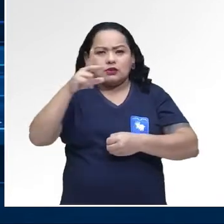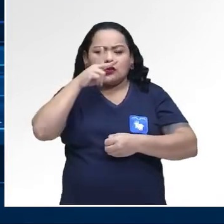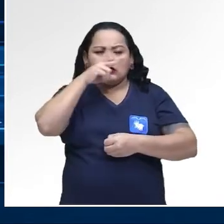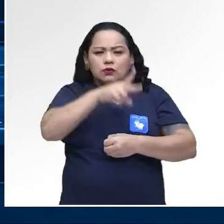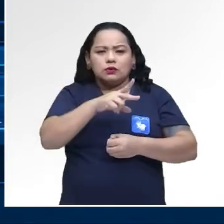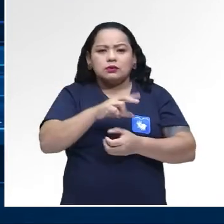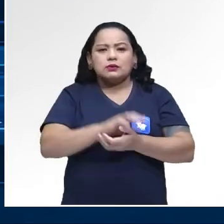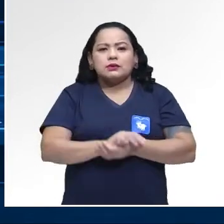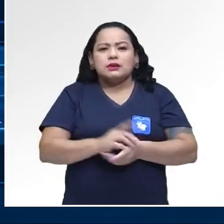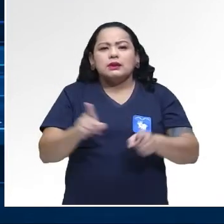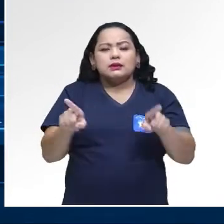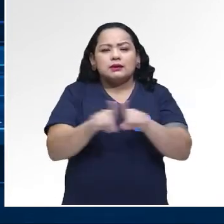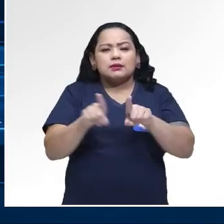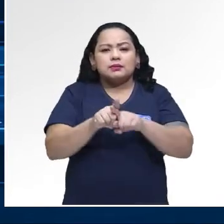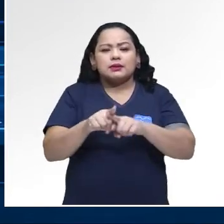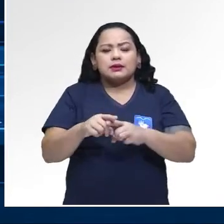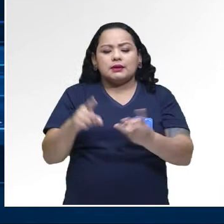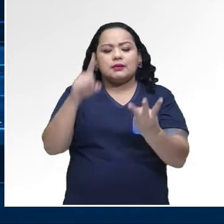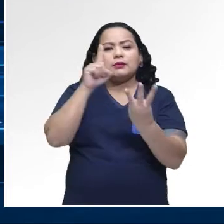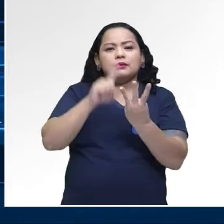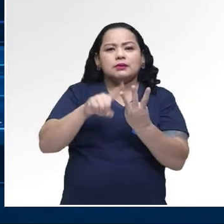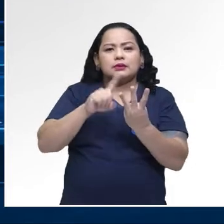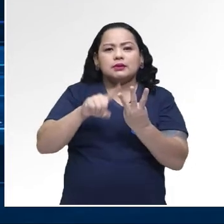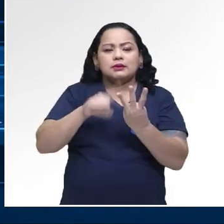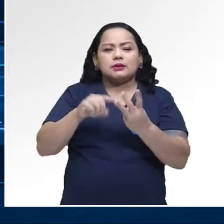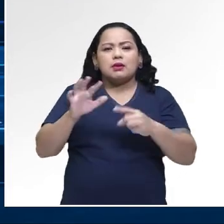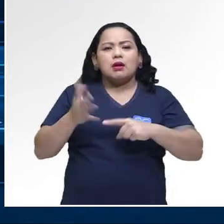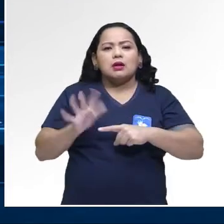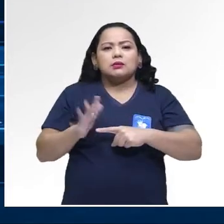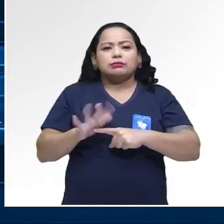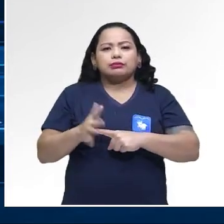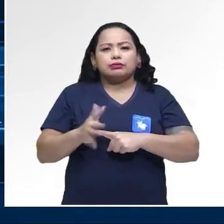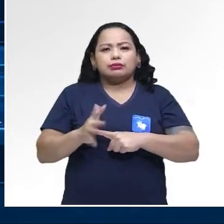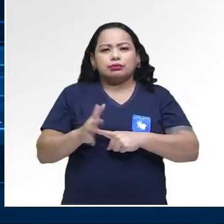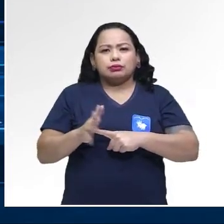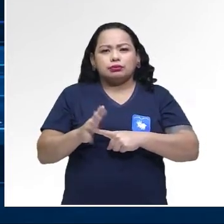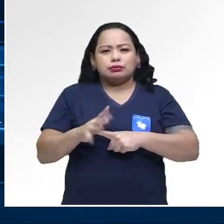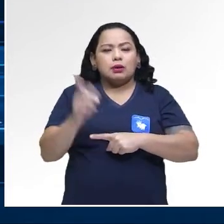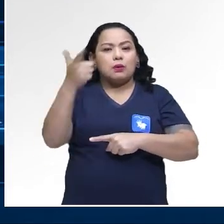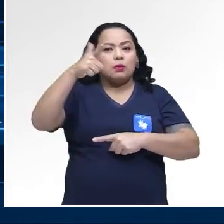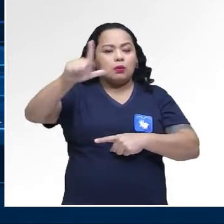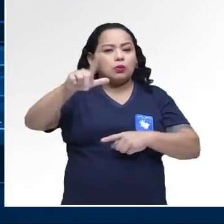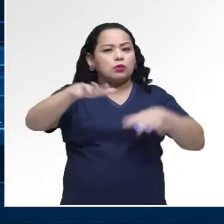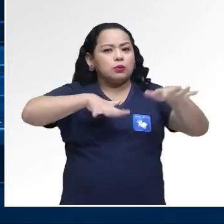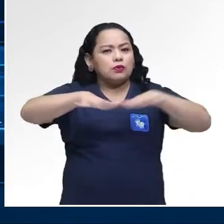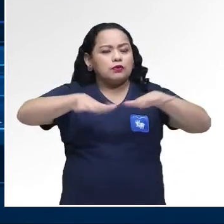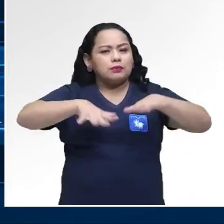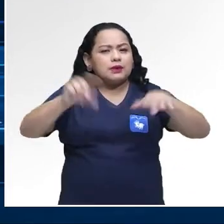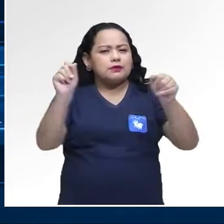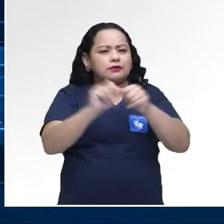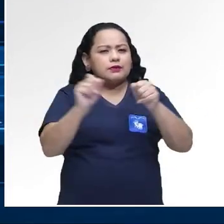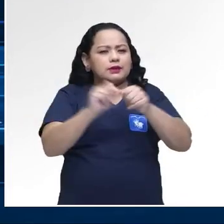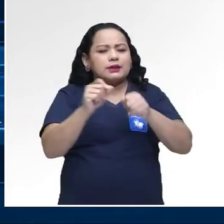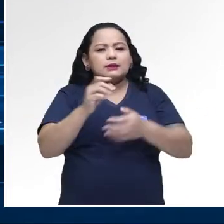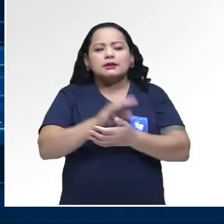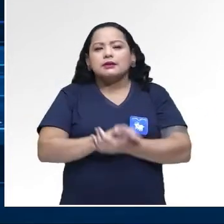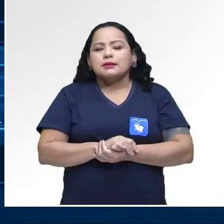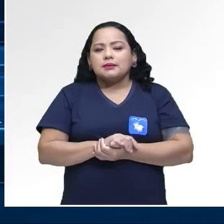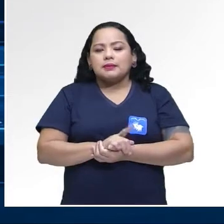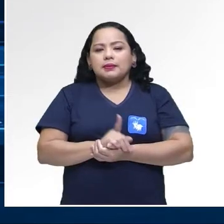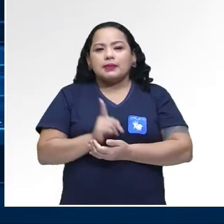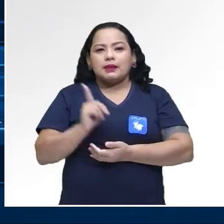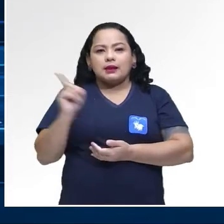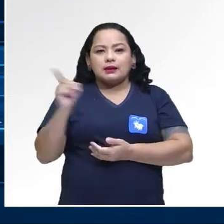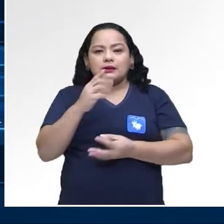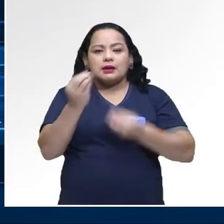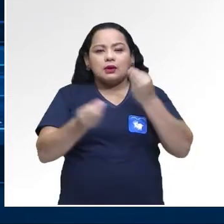um motor, né, que a gente observa aqui que o motor ele já realiza um outro tipo de movimento, né, geralmente ele vai realizar ali